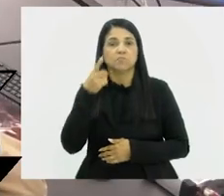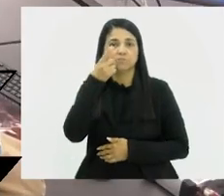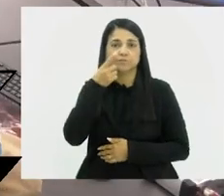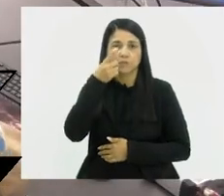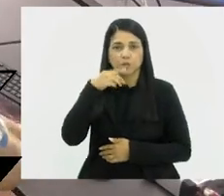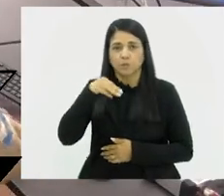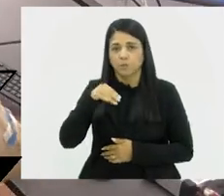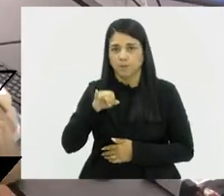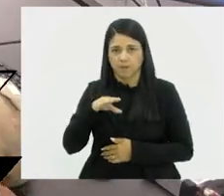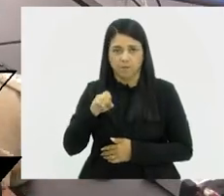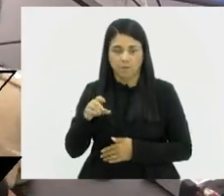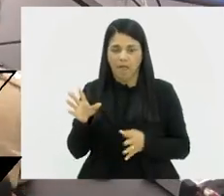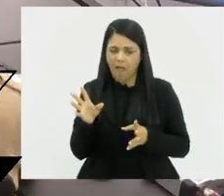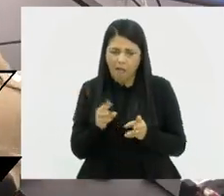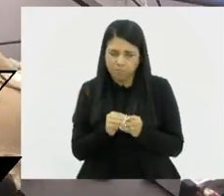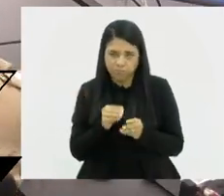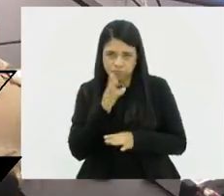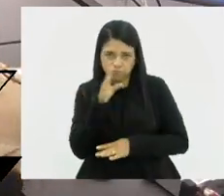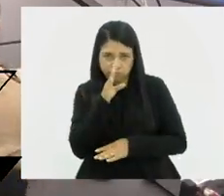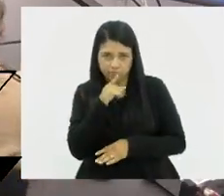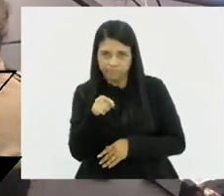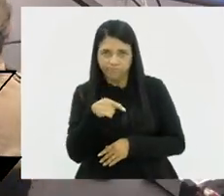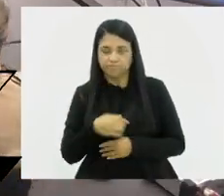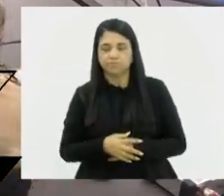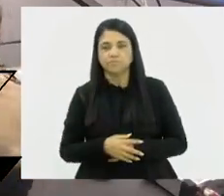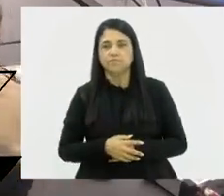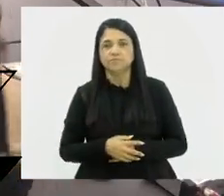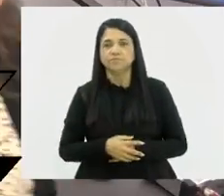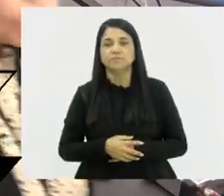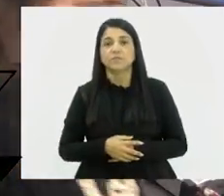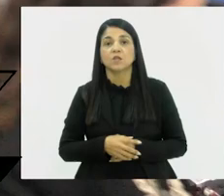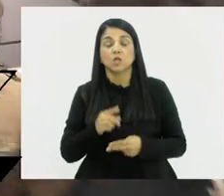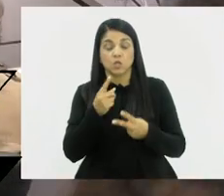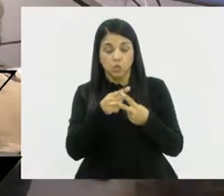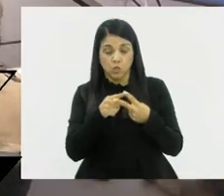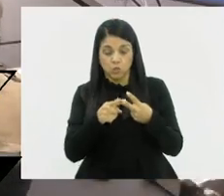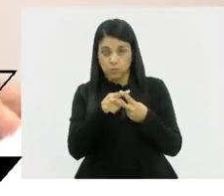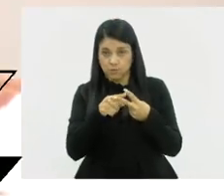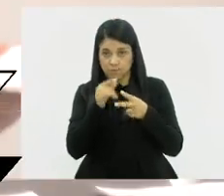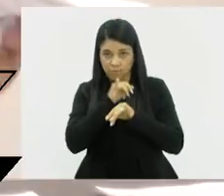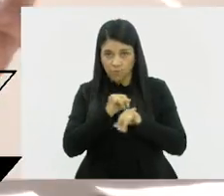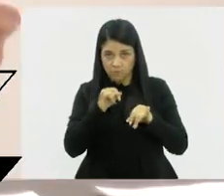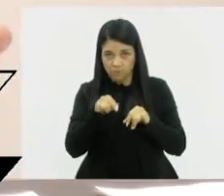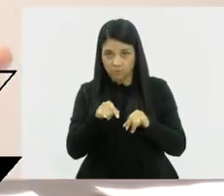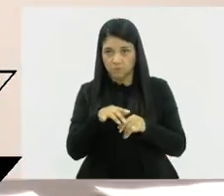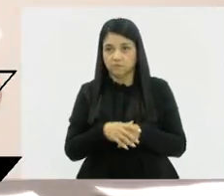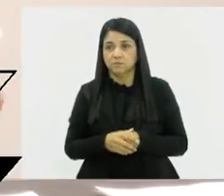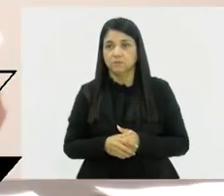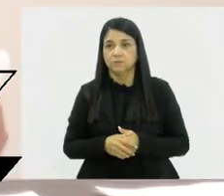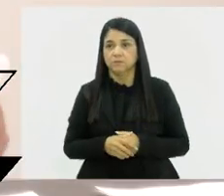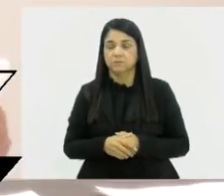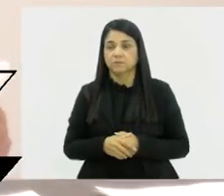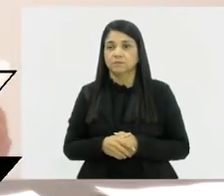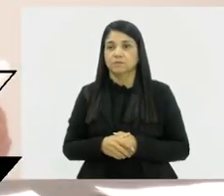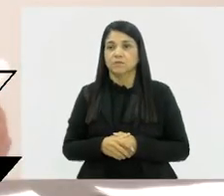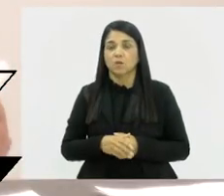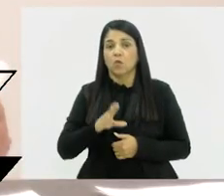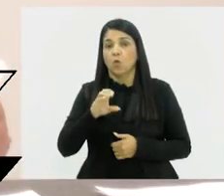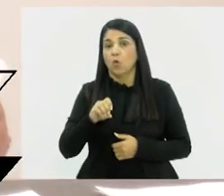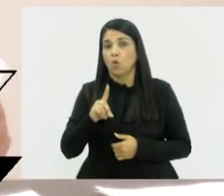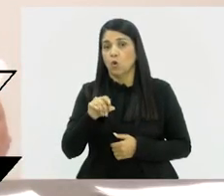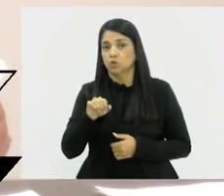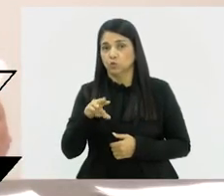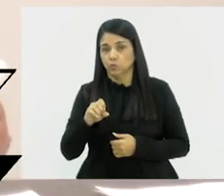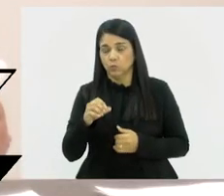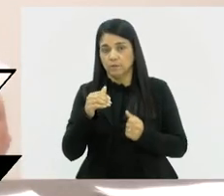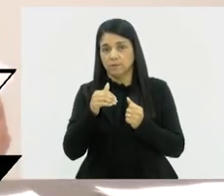rapidamente, não vou contestar, só dar duas informações. Primeiro, o Código de Defesa